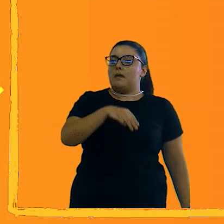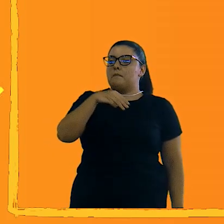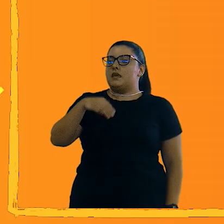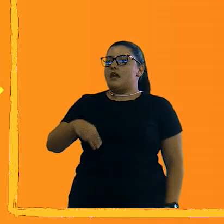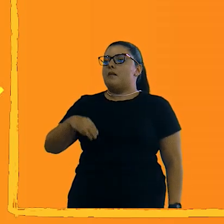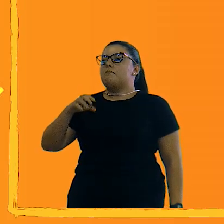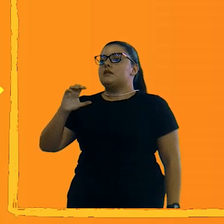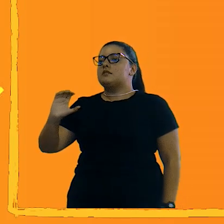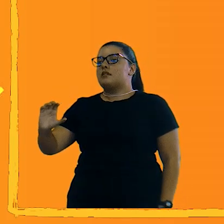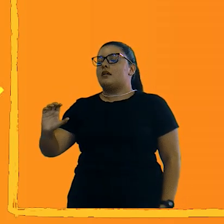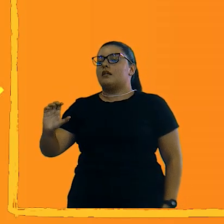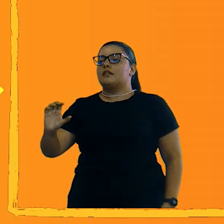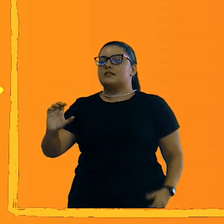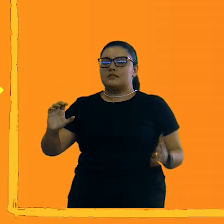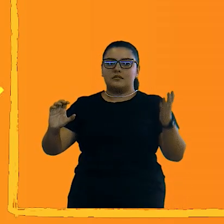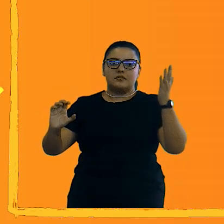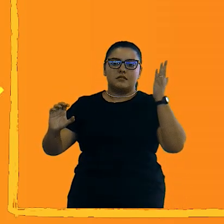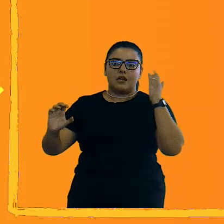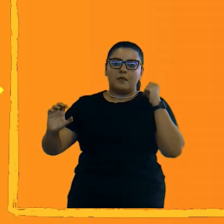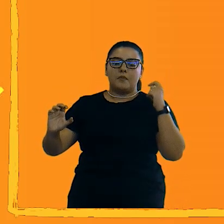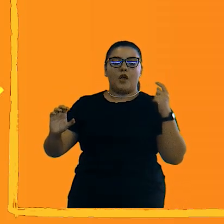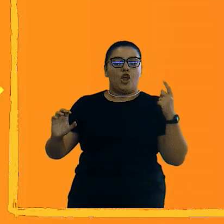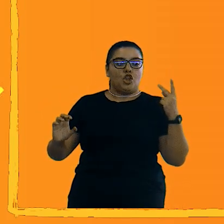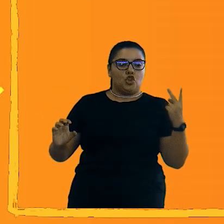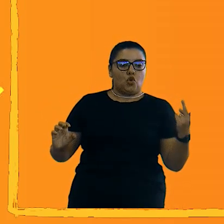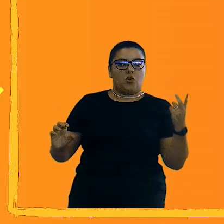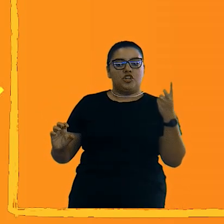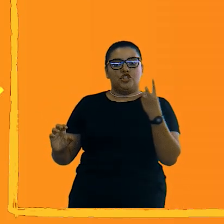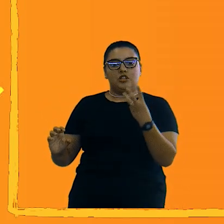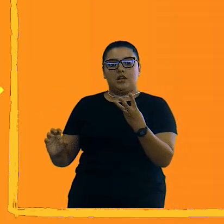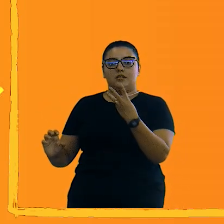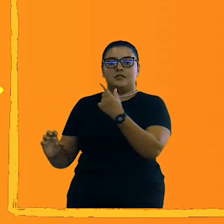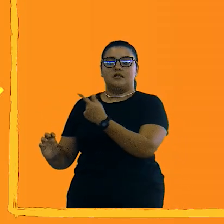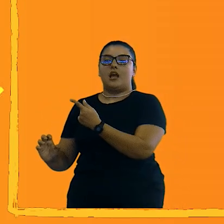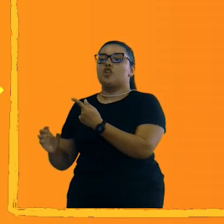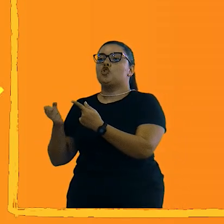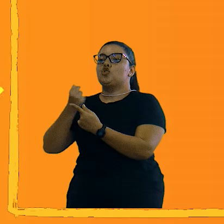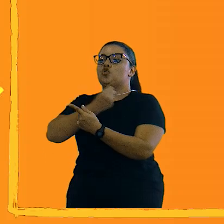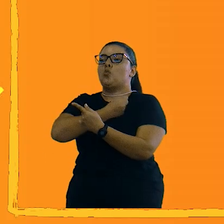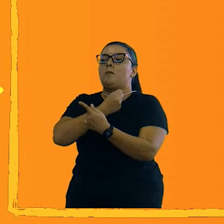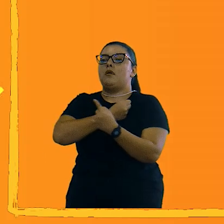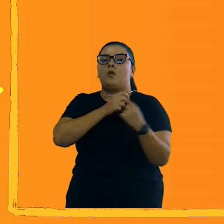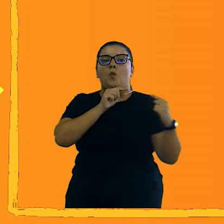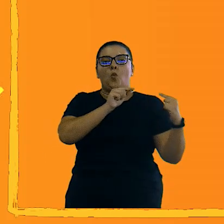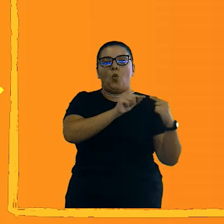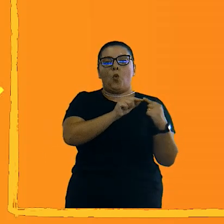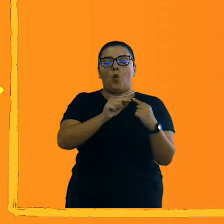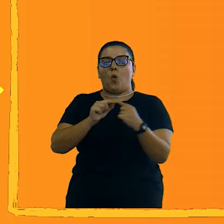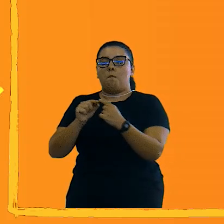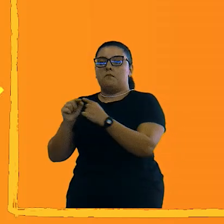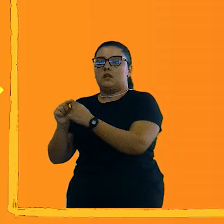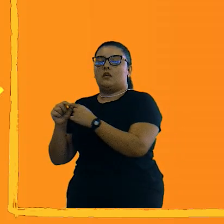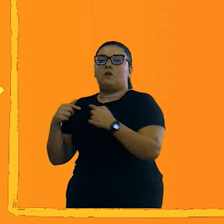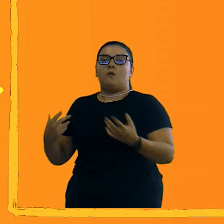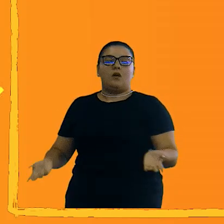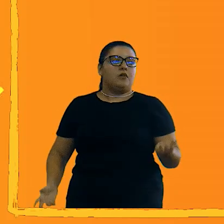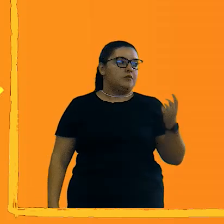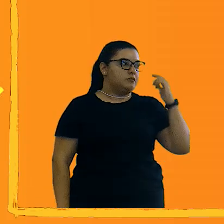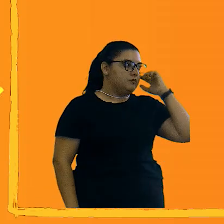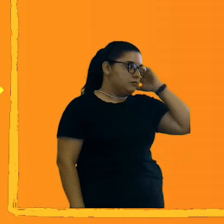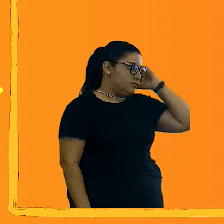quem é o MMC entre 2 3 e 7 Me responde aí enquanto eu tomo uma águ